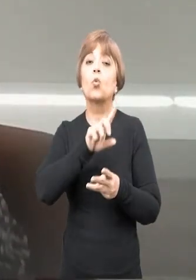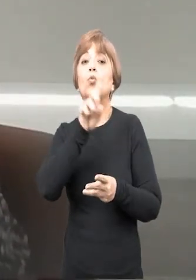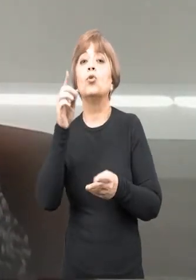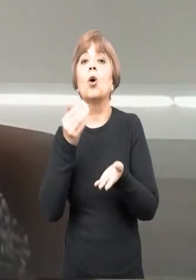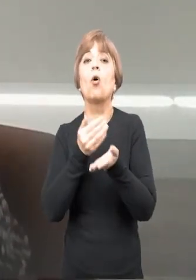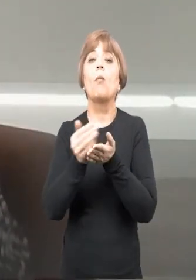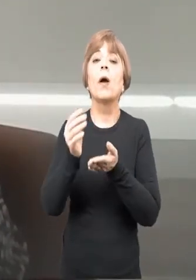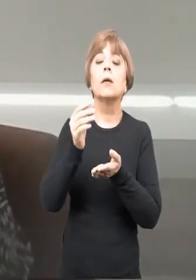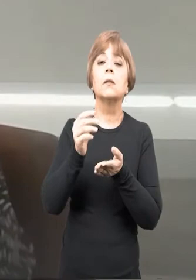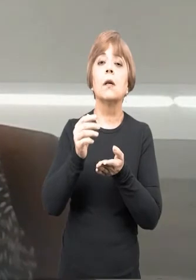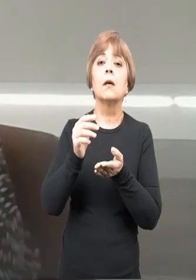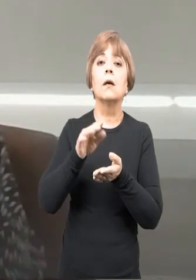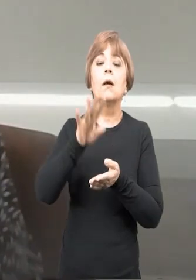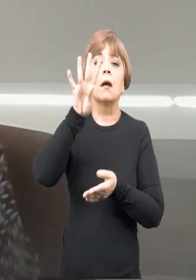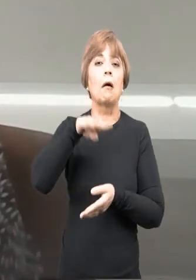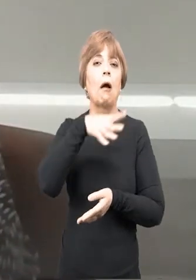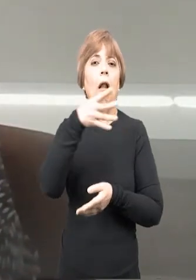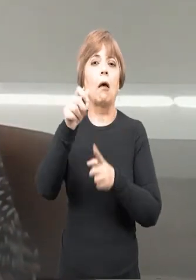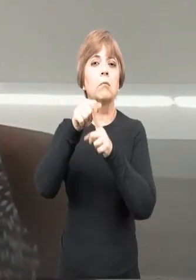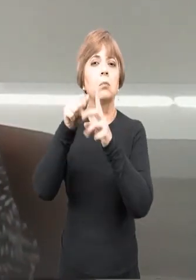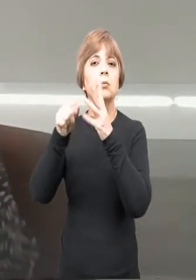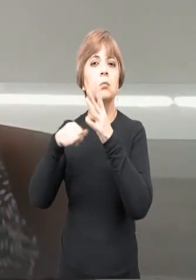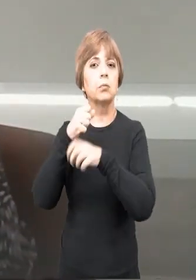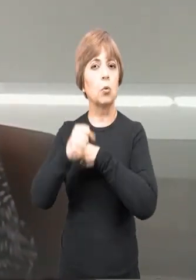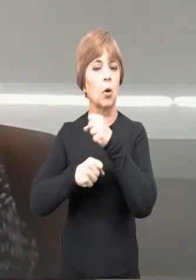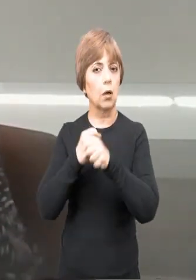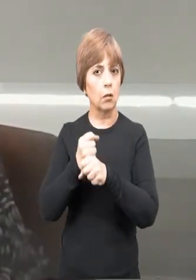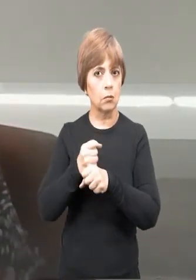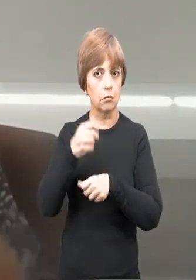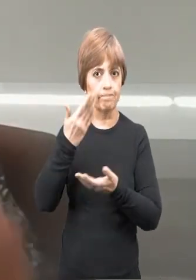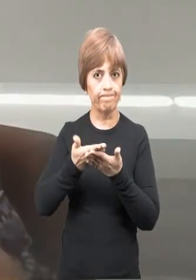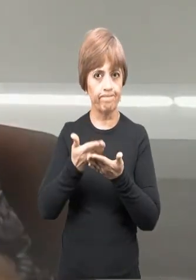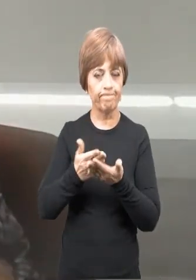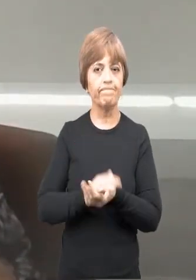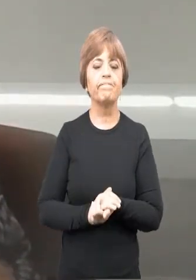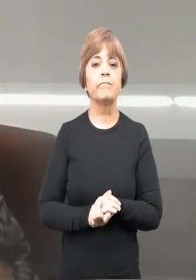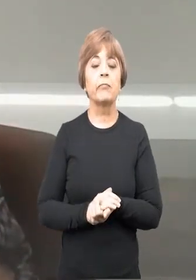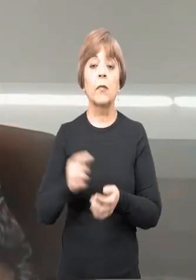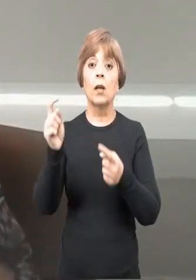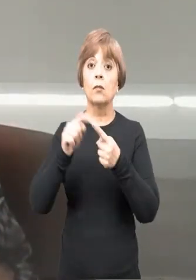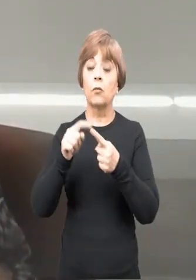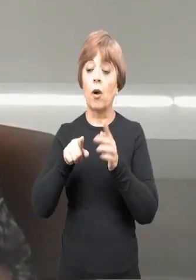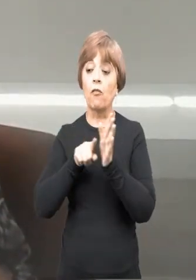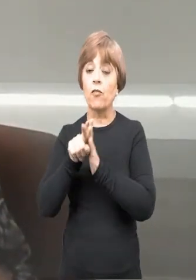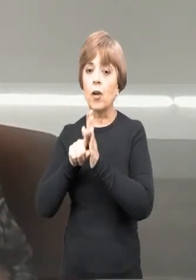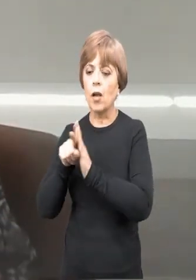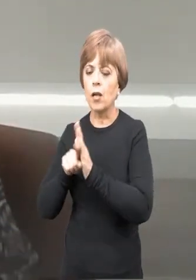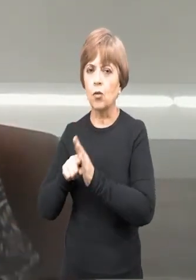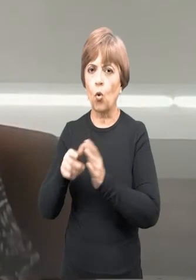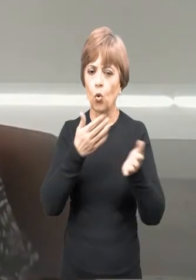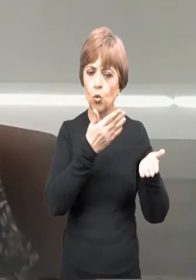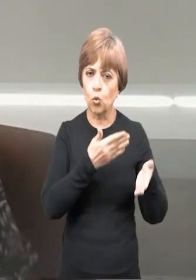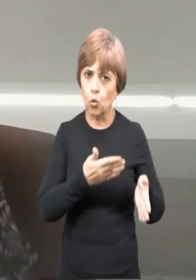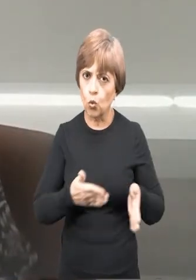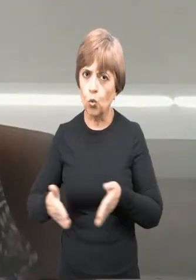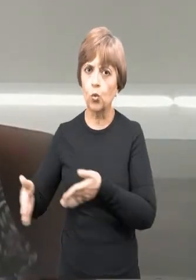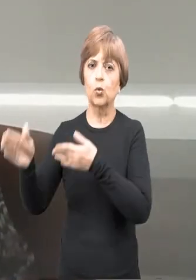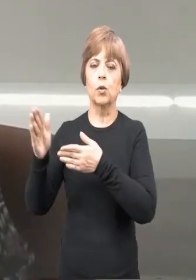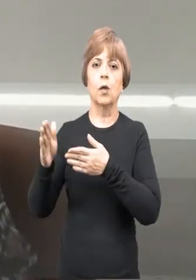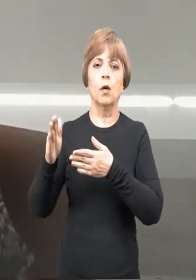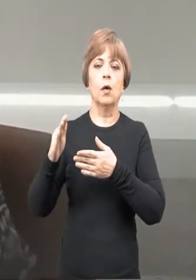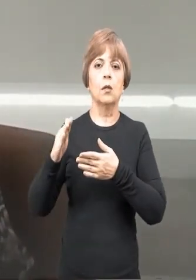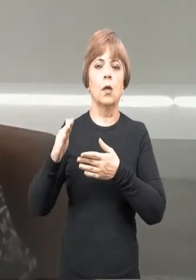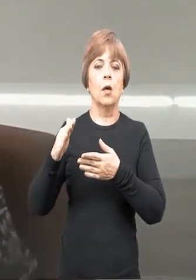à questão da alimentação propriamente dita, verificou-se durante esse procedimento administrativo que